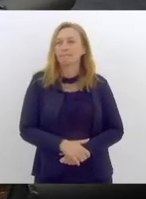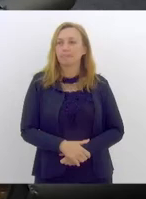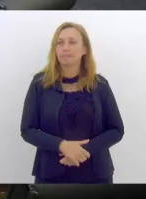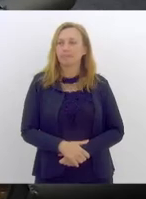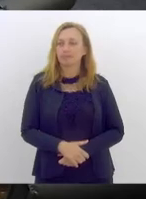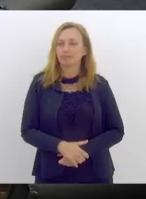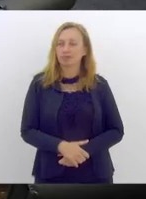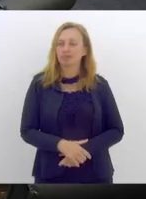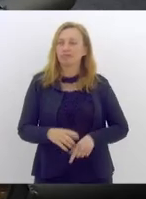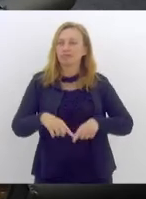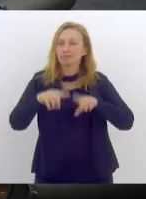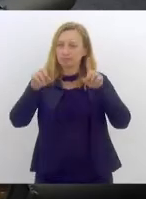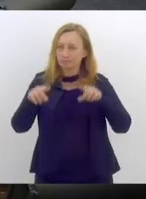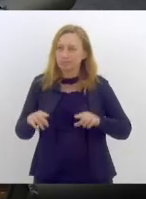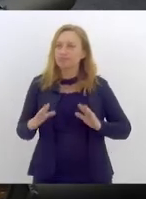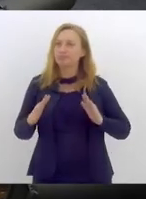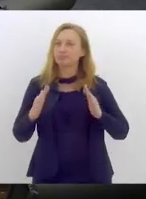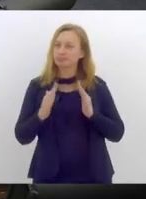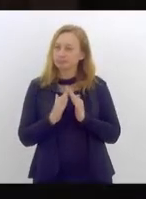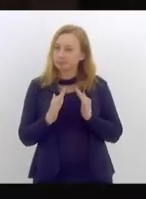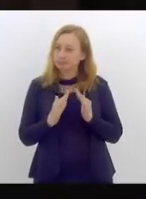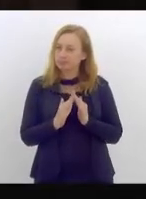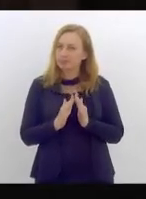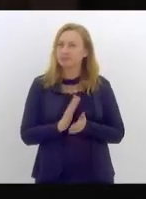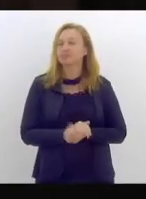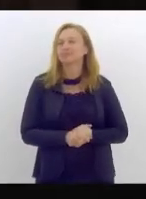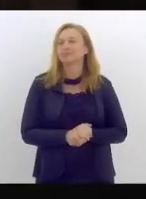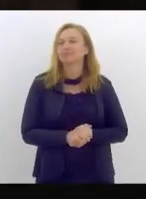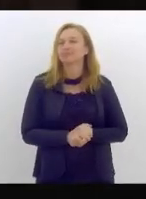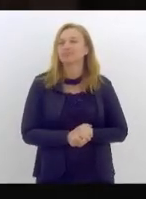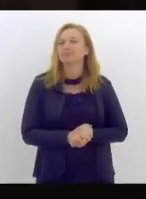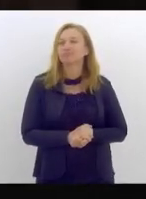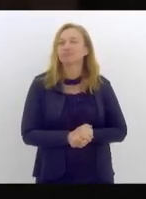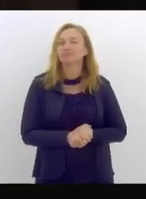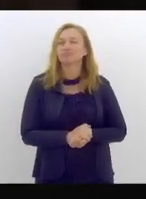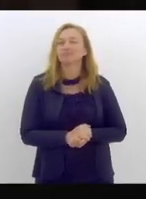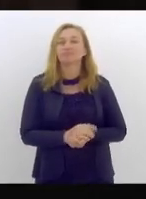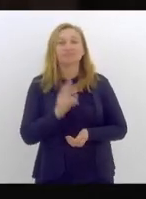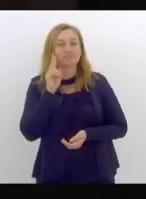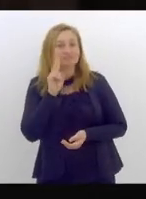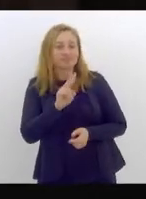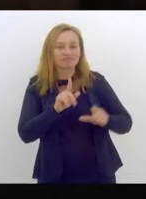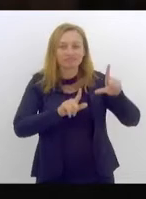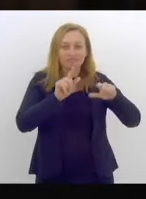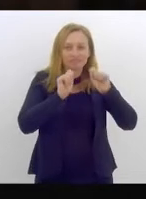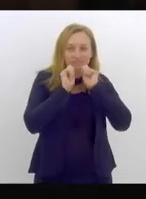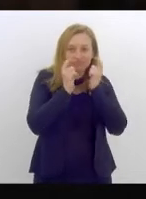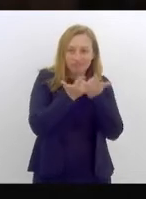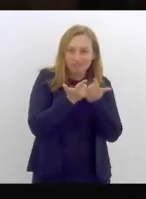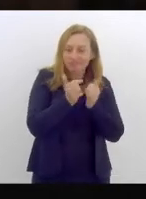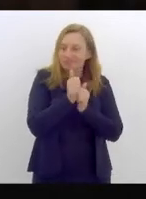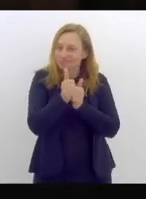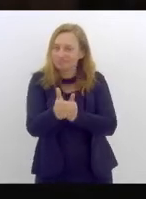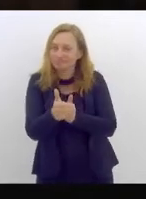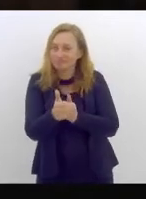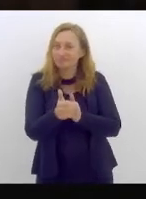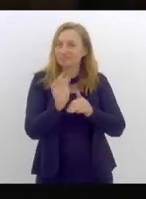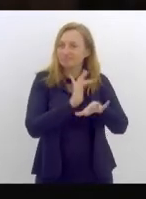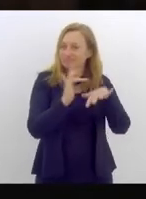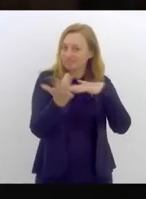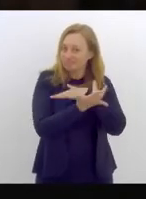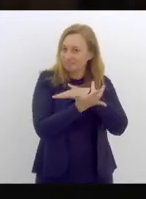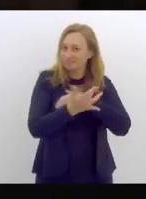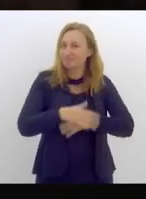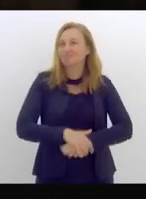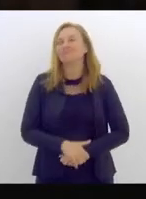servidores da casa aqueles que nos assistem pela TV Alerta é aquele que nos acompanham